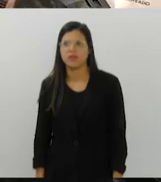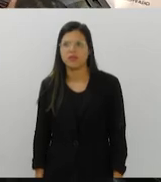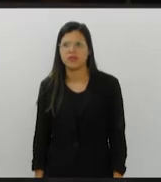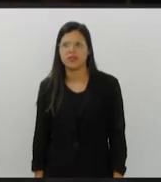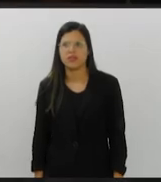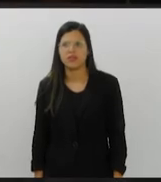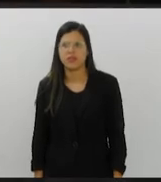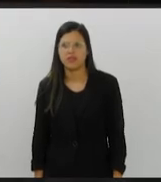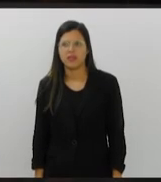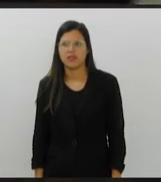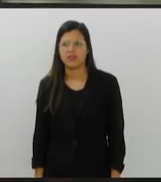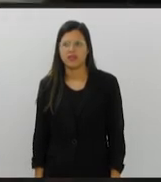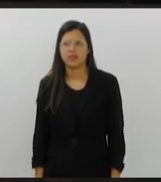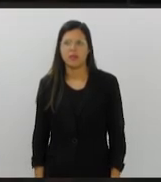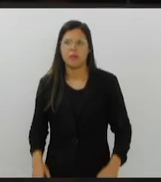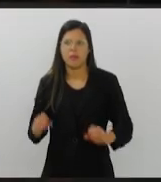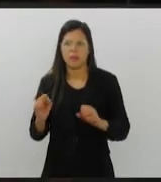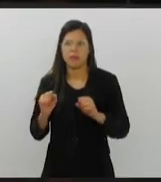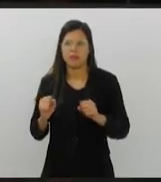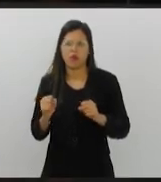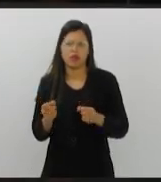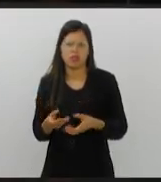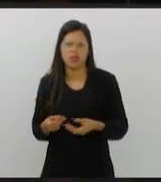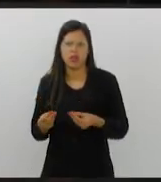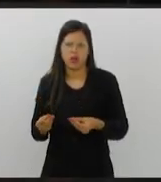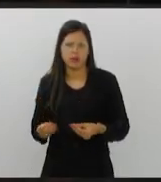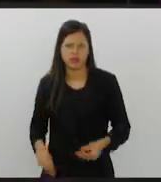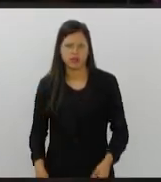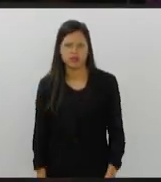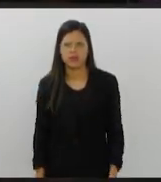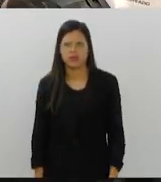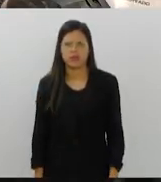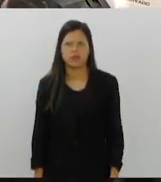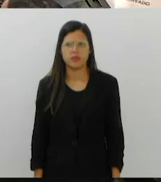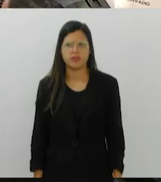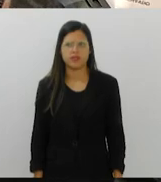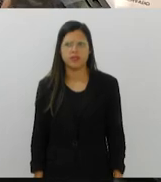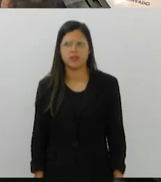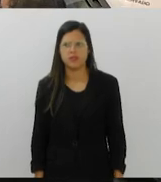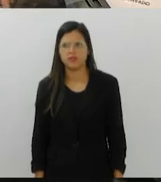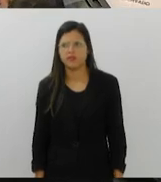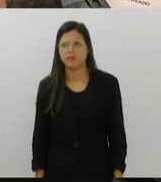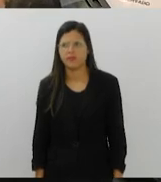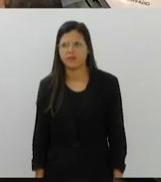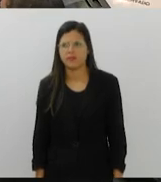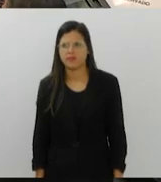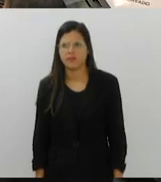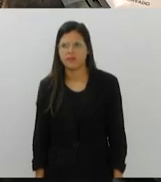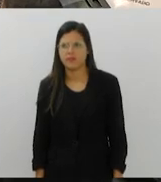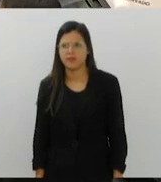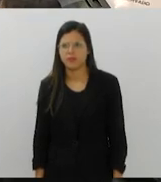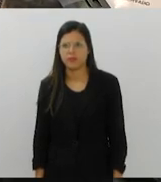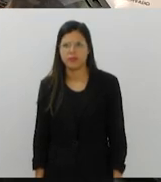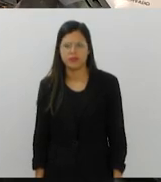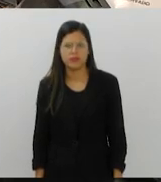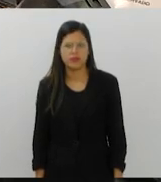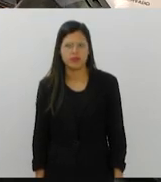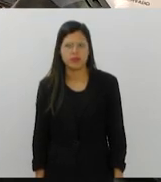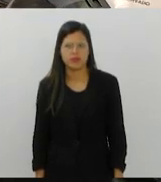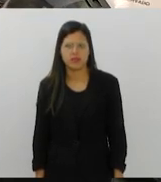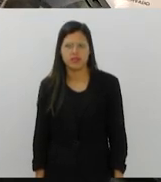Pode ir trazendo, ou então traz os quadrinhos, né? A listagem aqui. Vou chamar todos aqui em